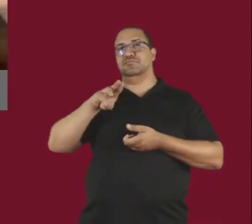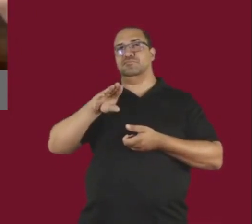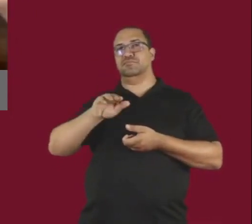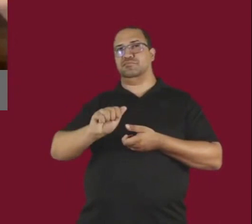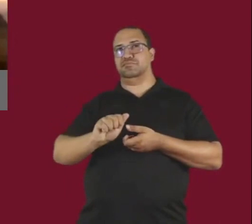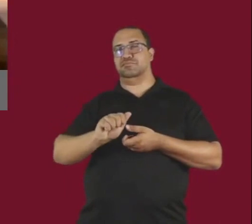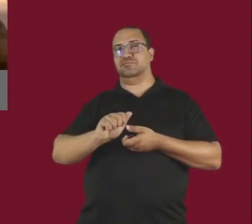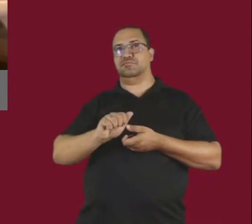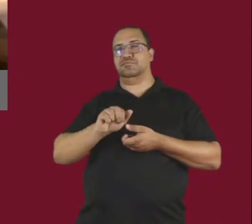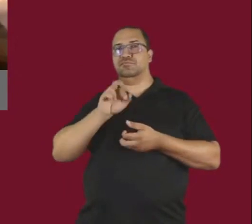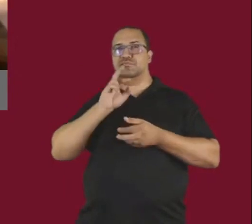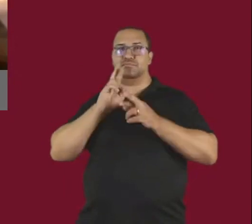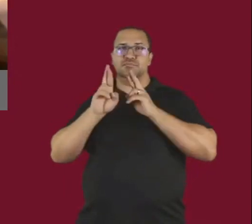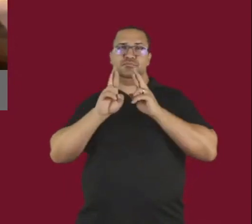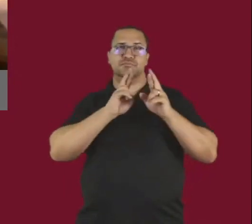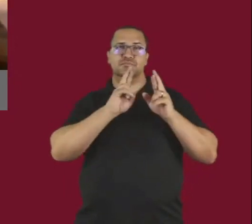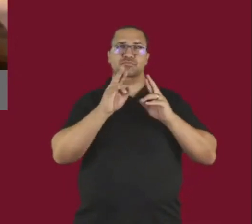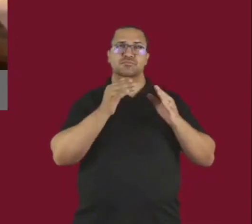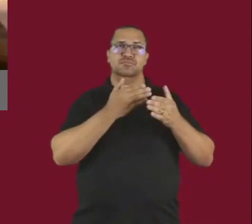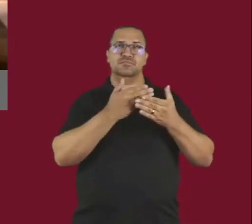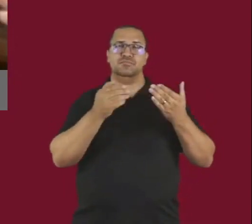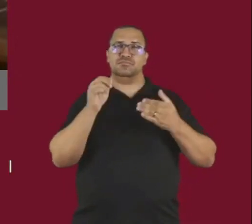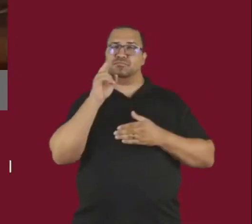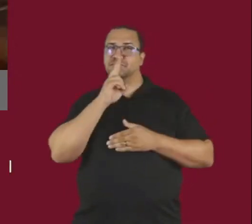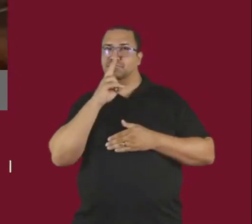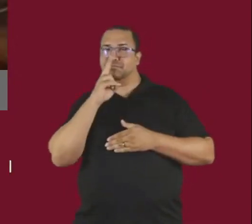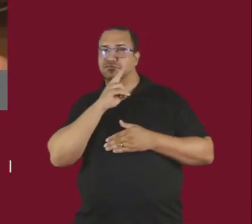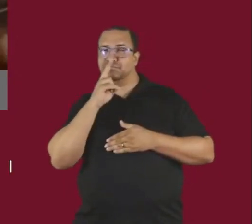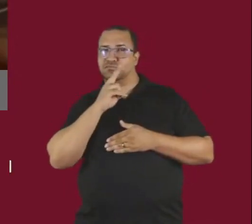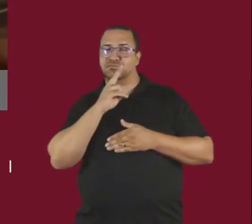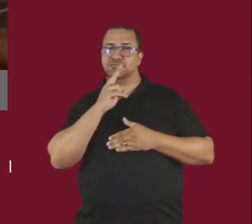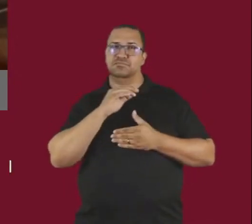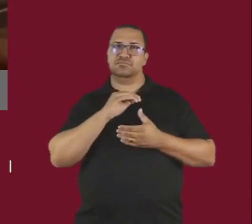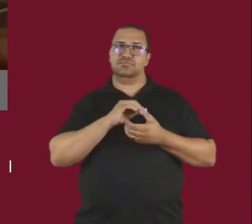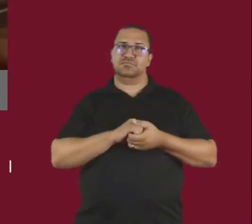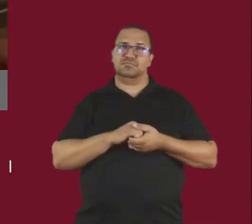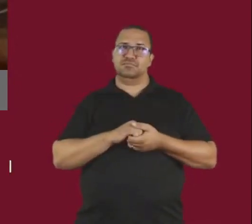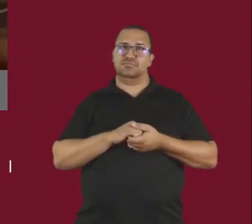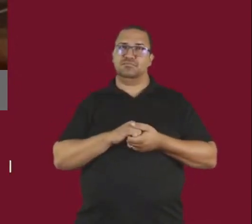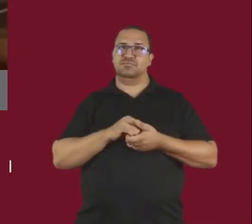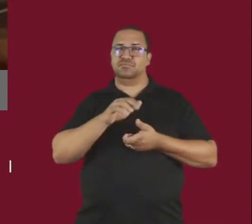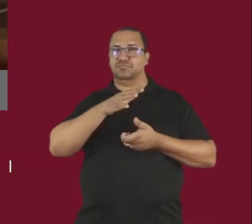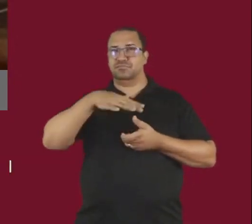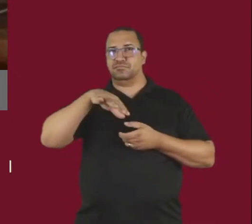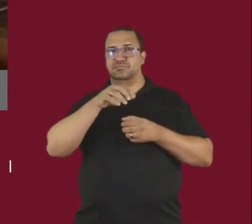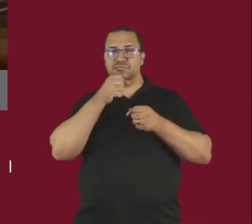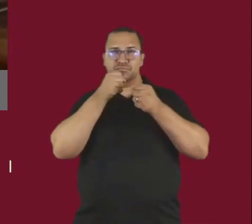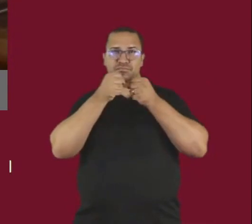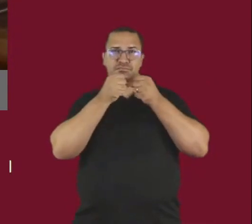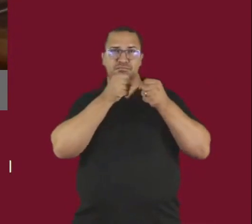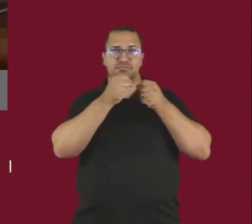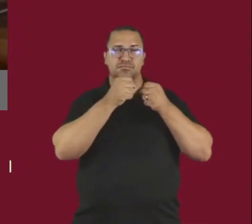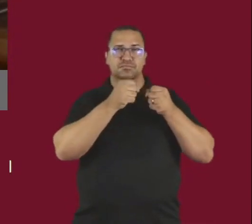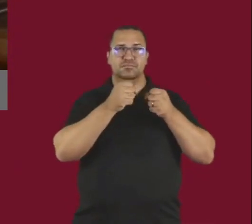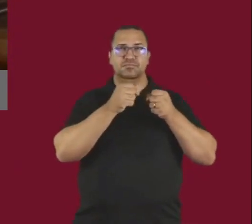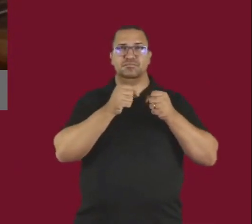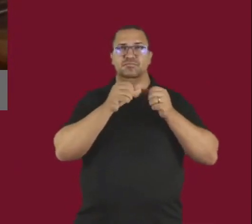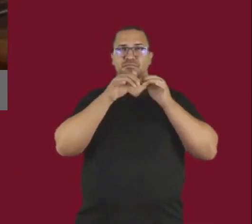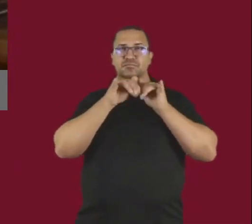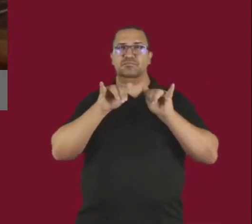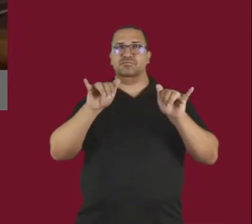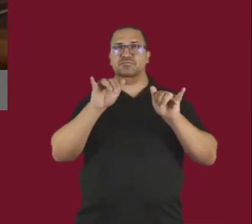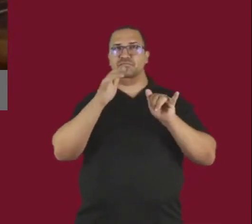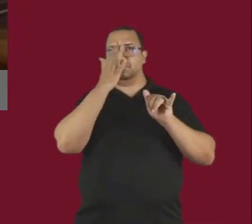para responder à emergência climática no campo do jornalismo, né? Então, o que eu digo é isso,